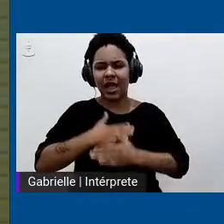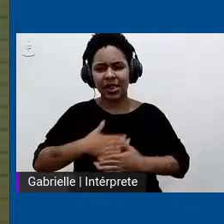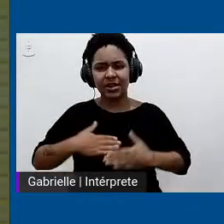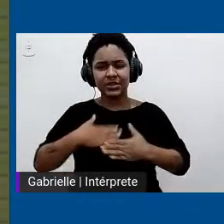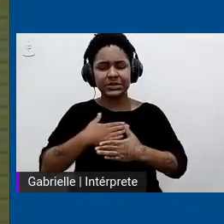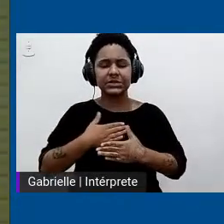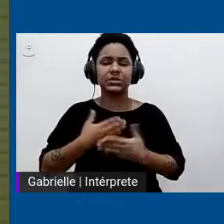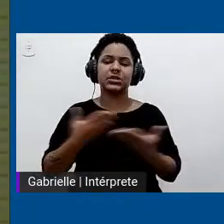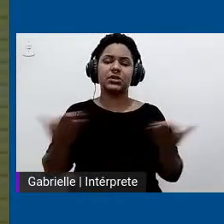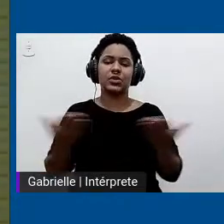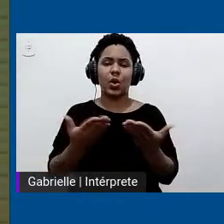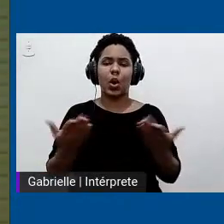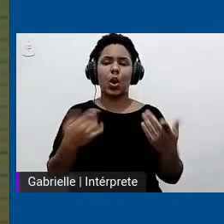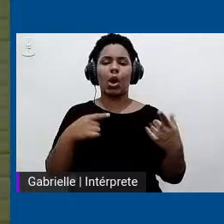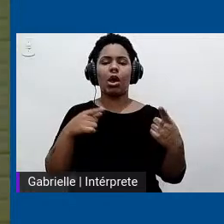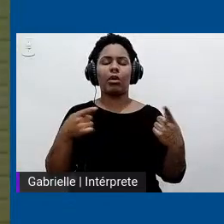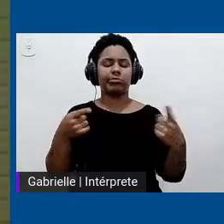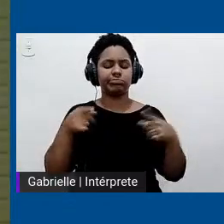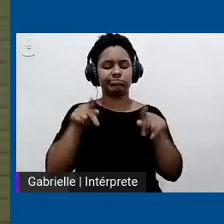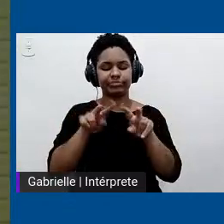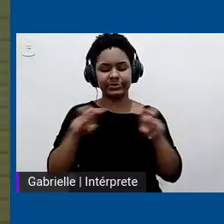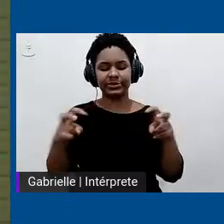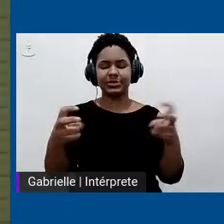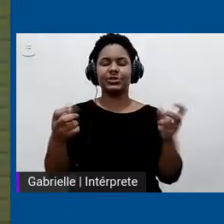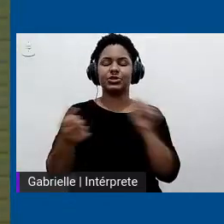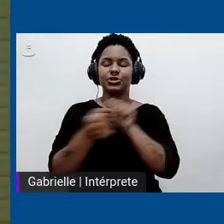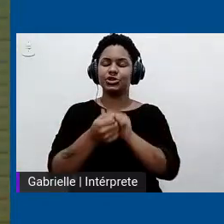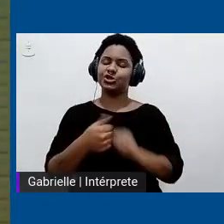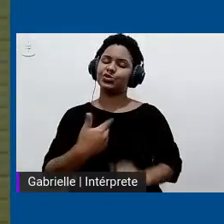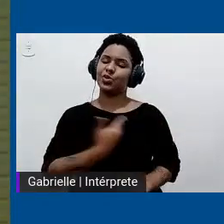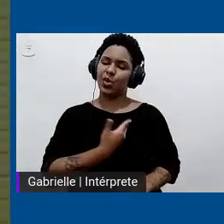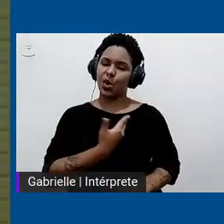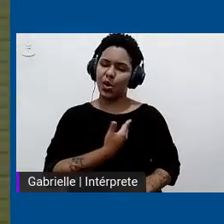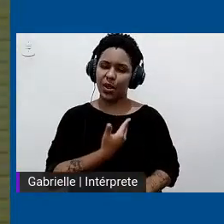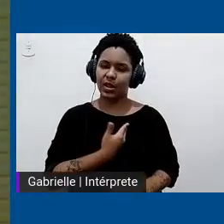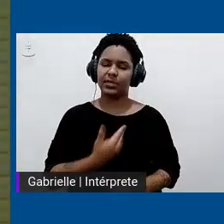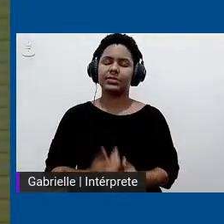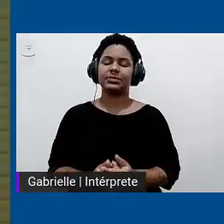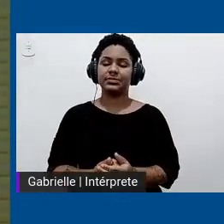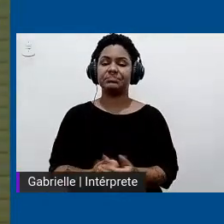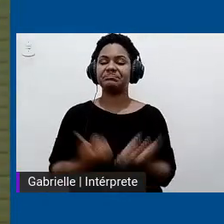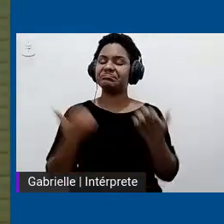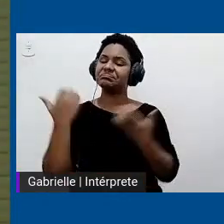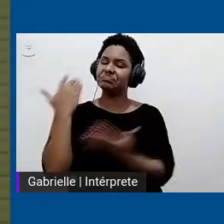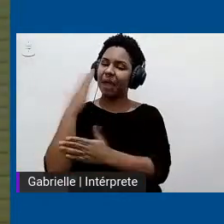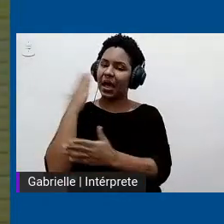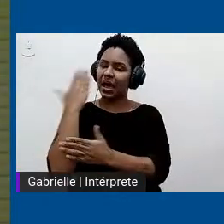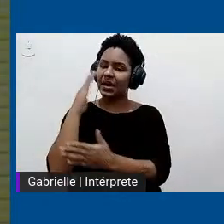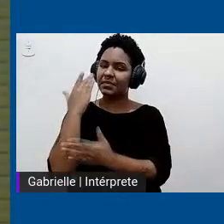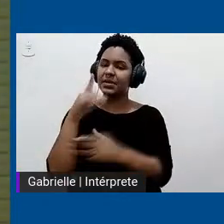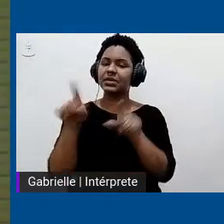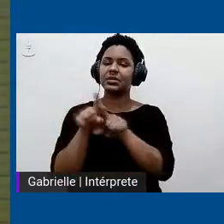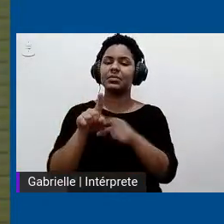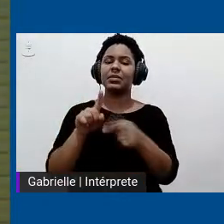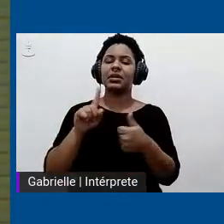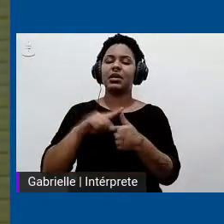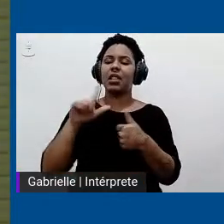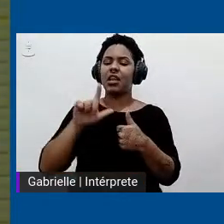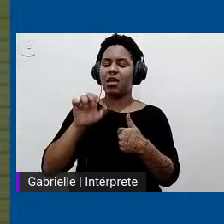com os colegas nessa mesa, né? Quero parabenizar também Ileana e Maria do Carmo